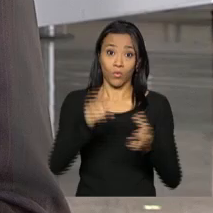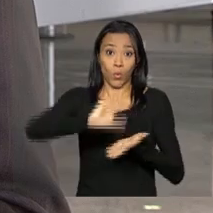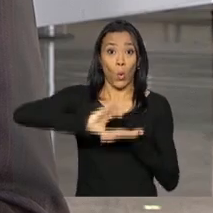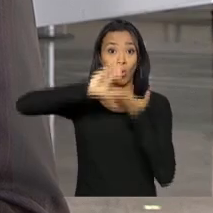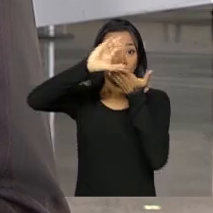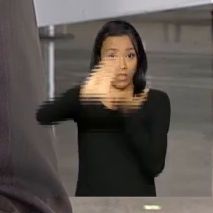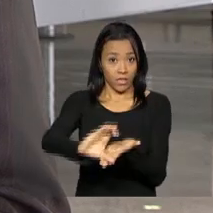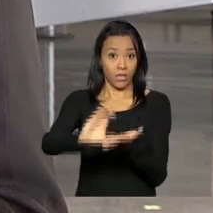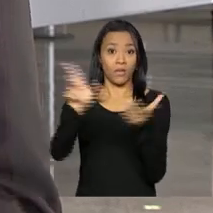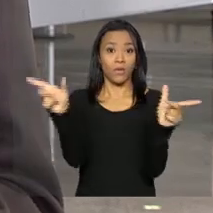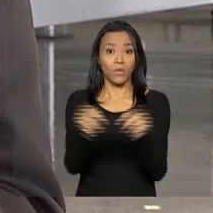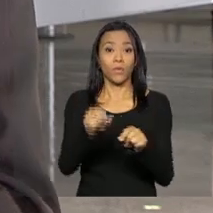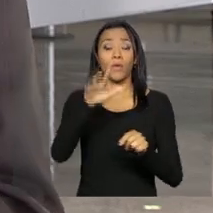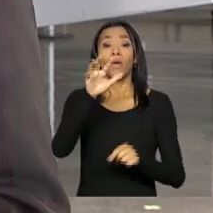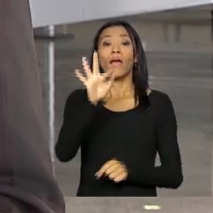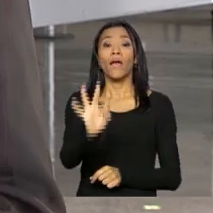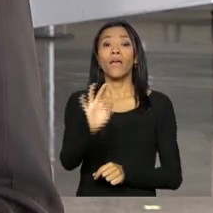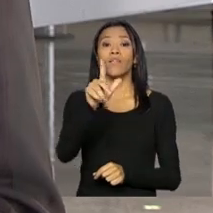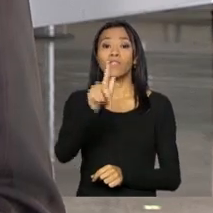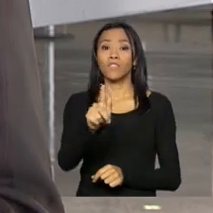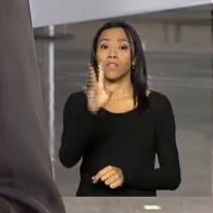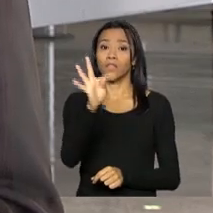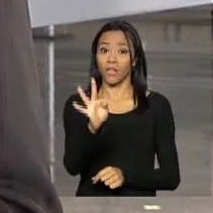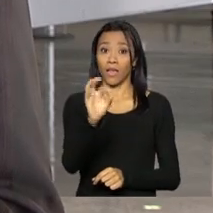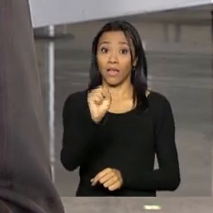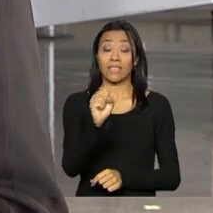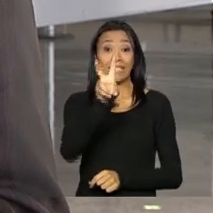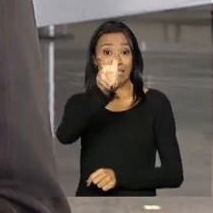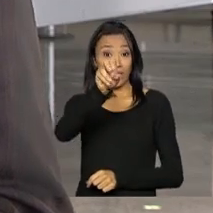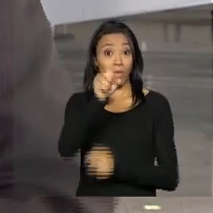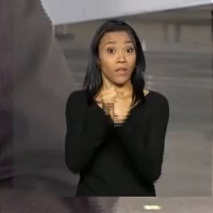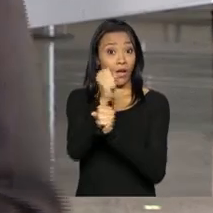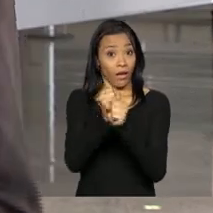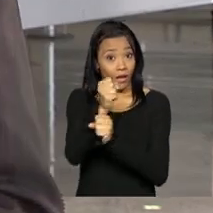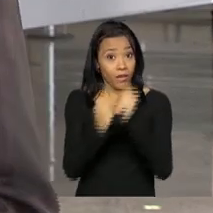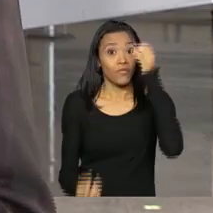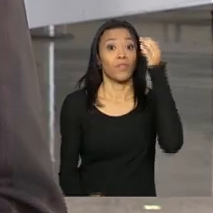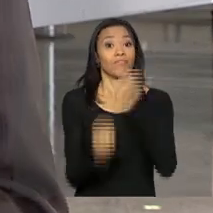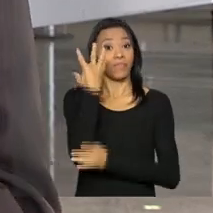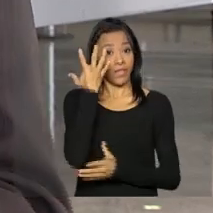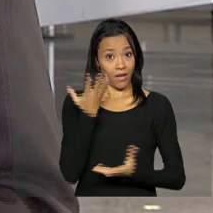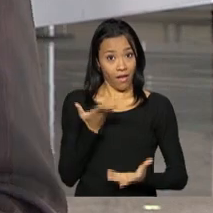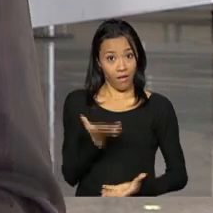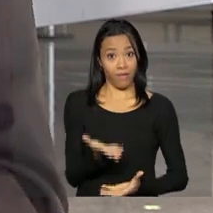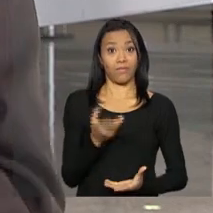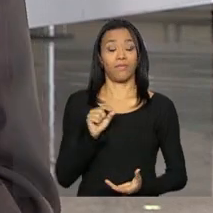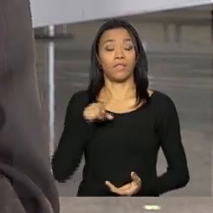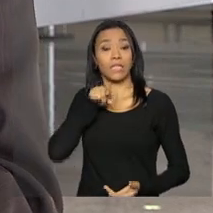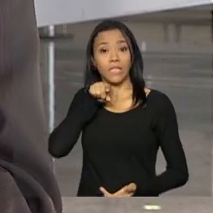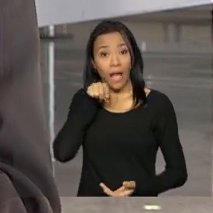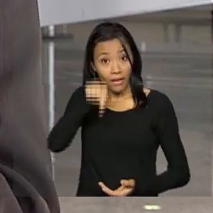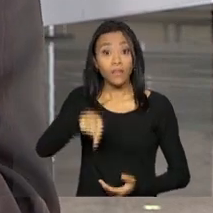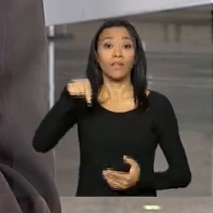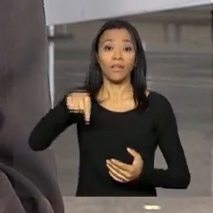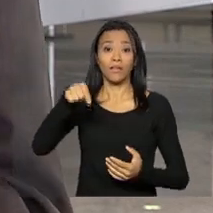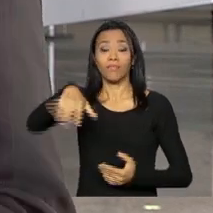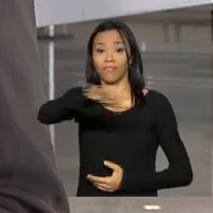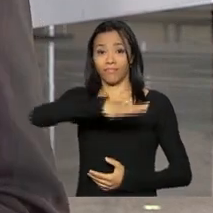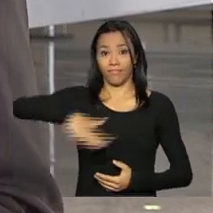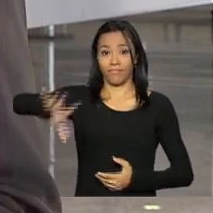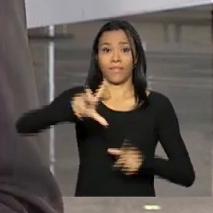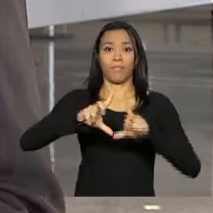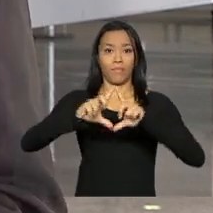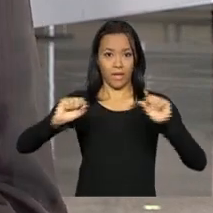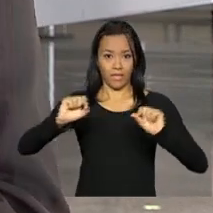FGTS a marca de 50 anos de criação do Fundo de Garantia do Tempo de Serviço. Isso aqui em Brasília, uma reunião